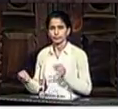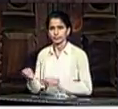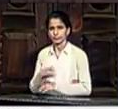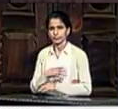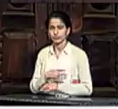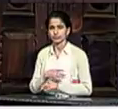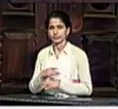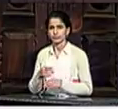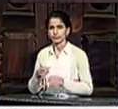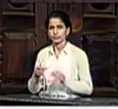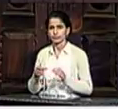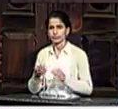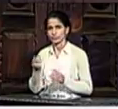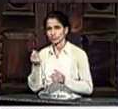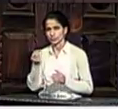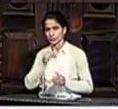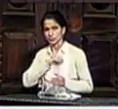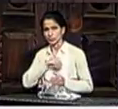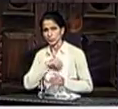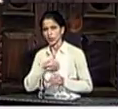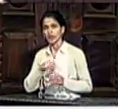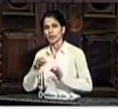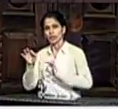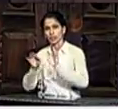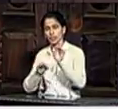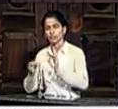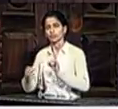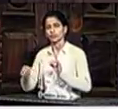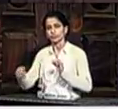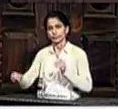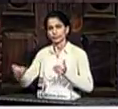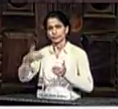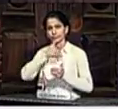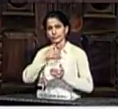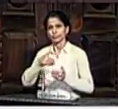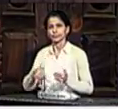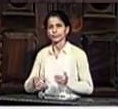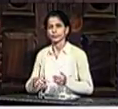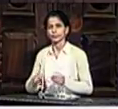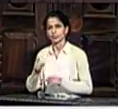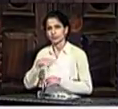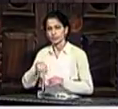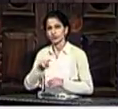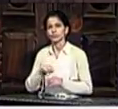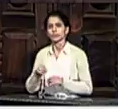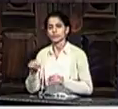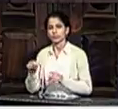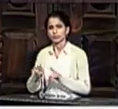novas remunerações em projetos que veio para casa, claro que nós aumentamos.